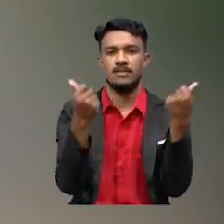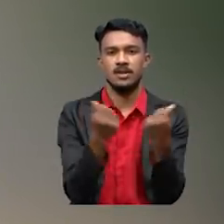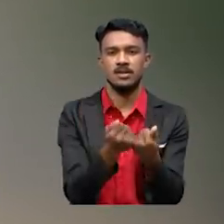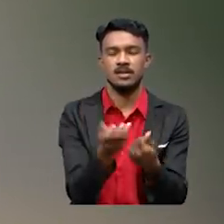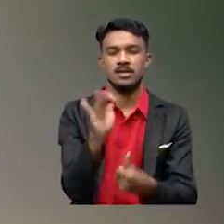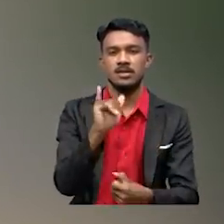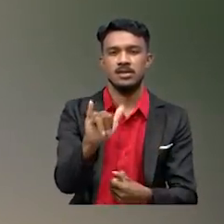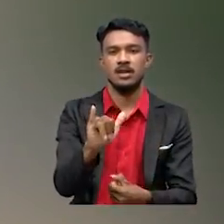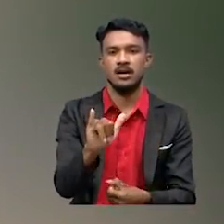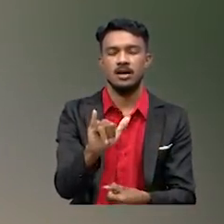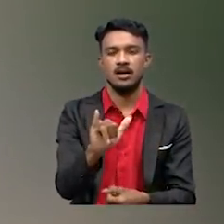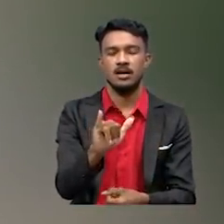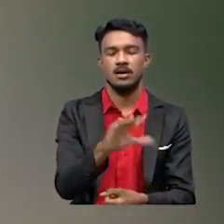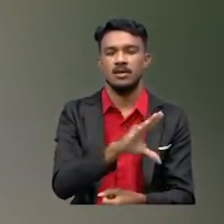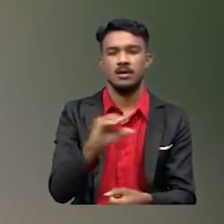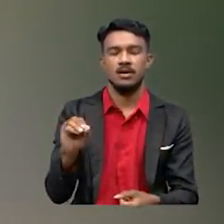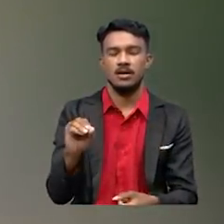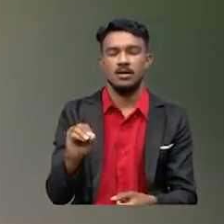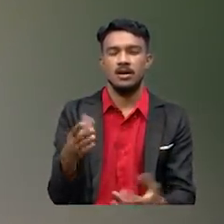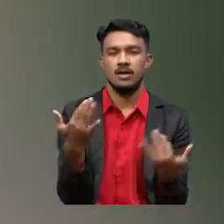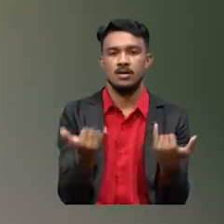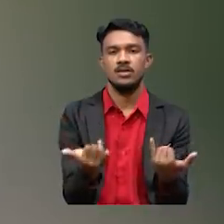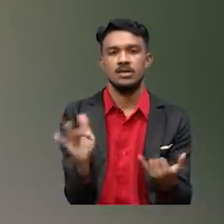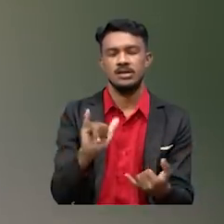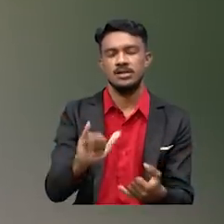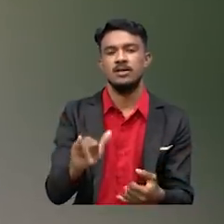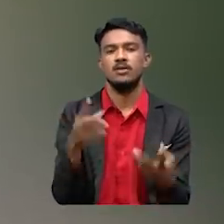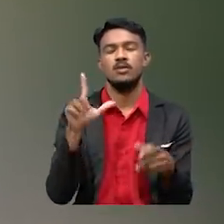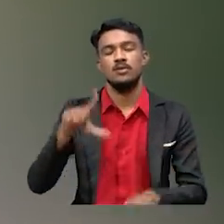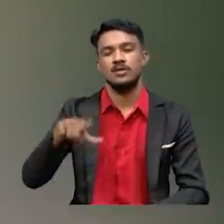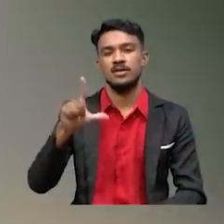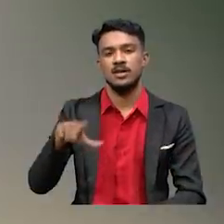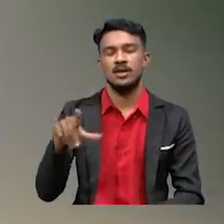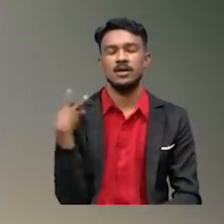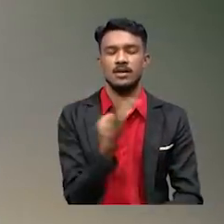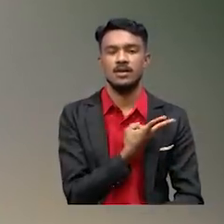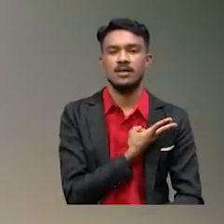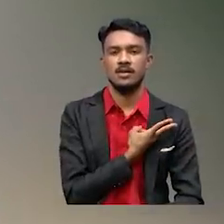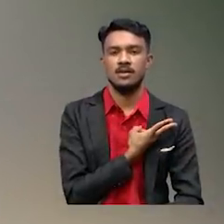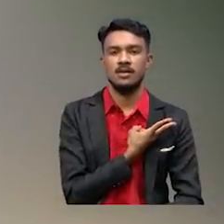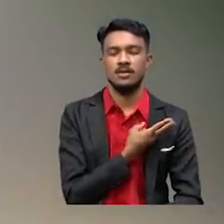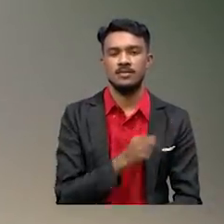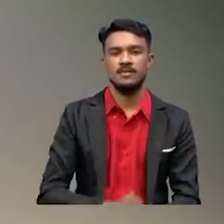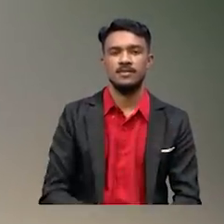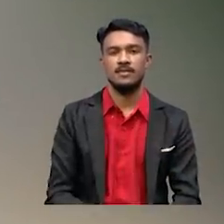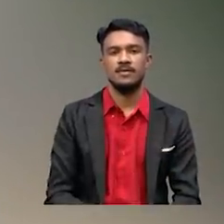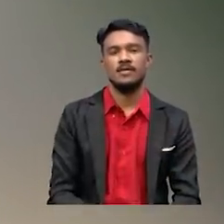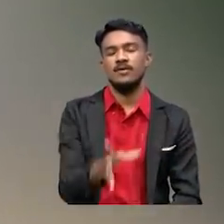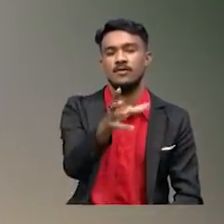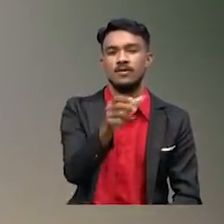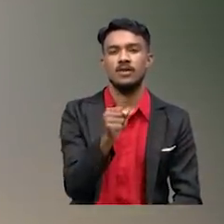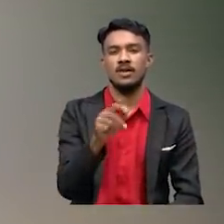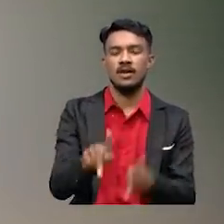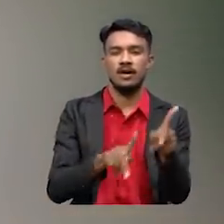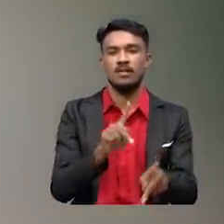bolbe turne mas sira pronto né agora pronto né o sida ita forte autor na rua o